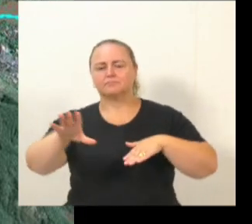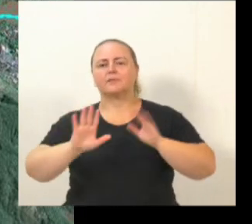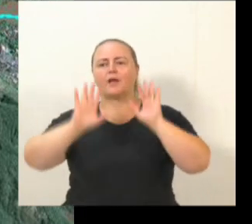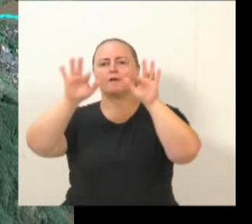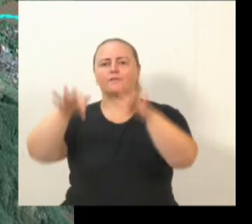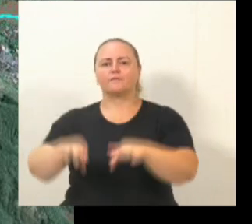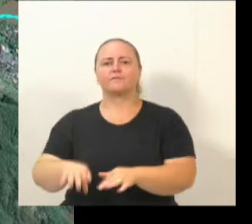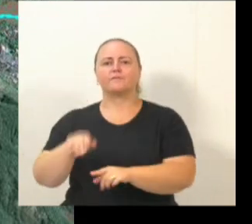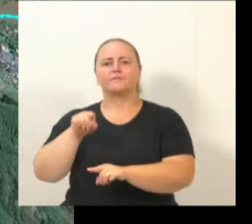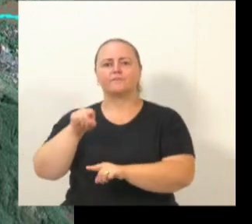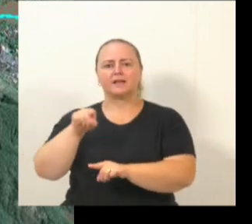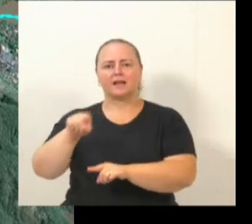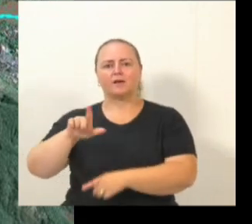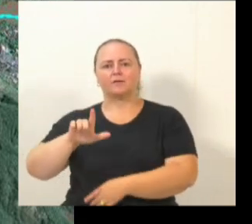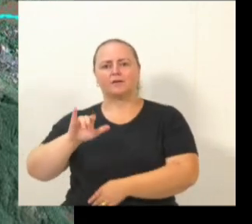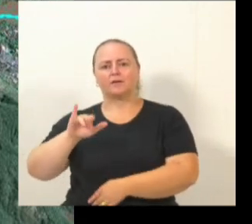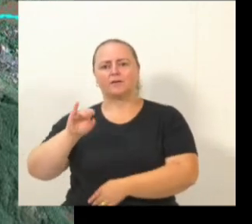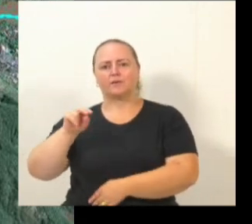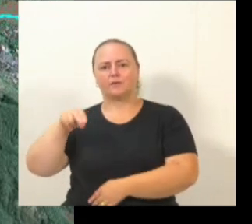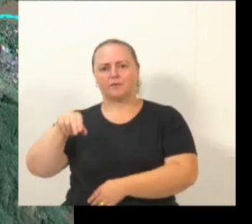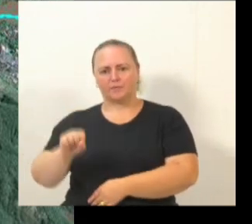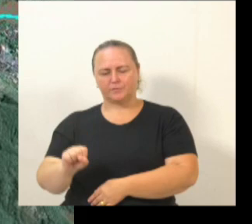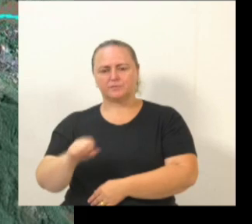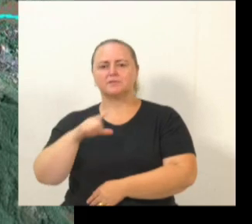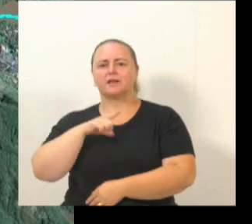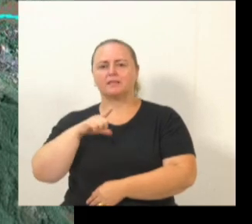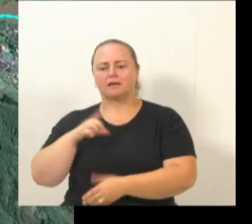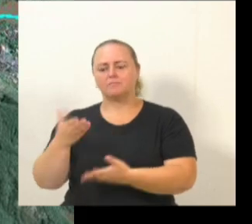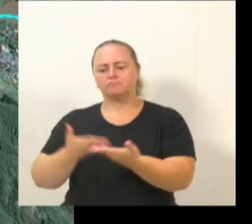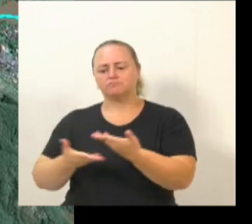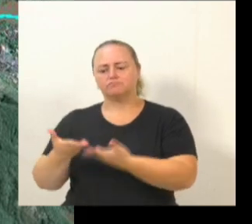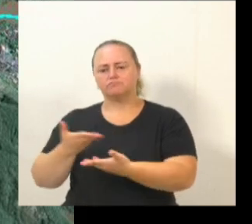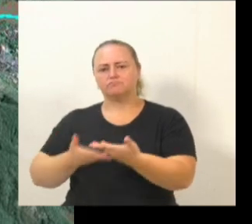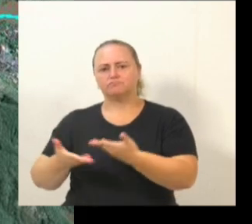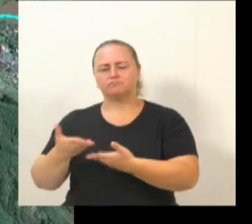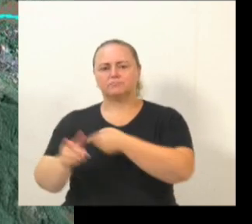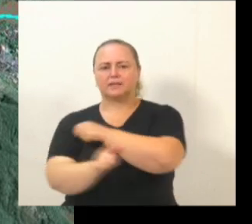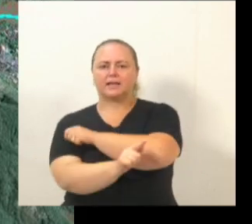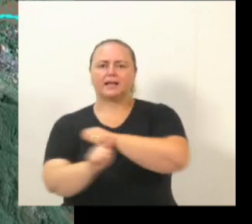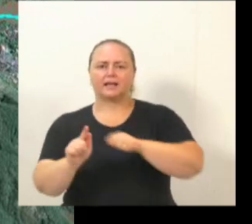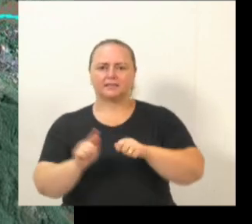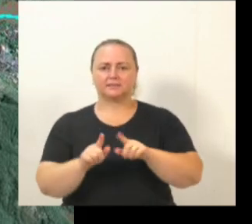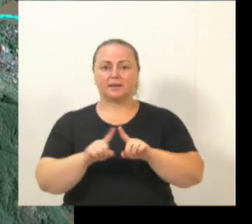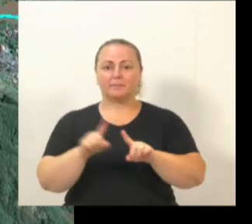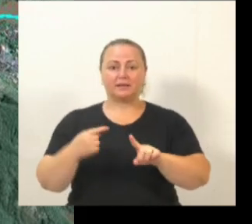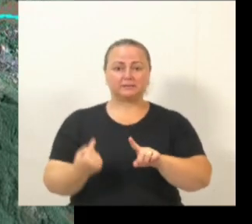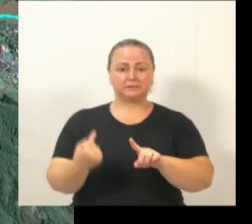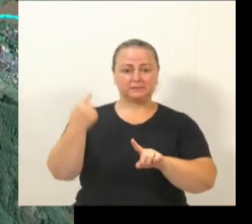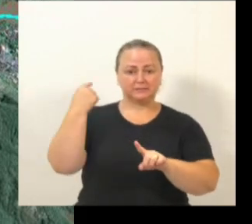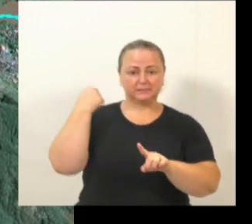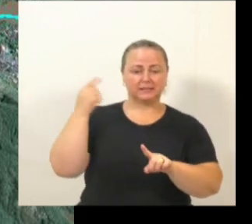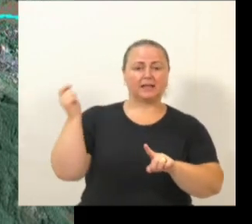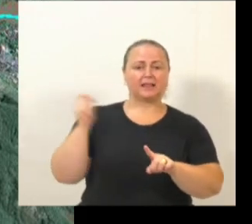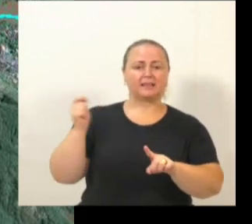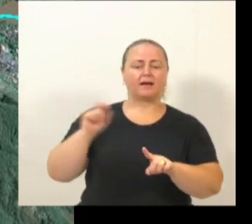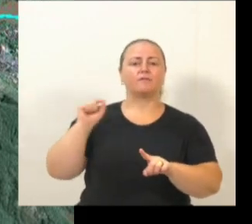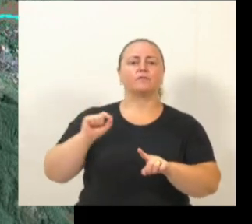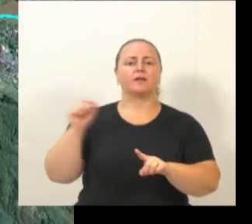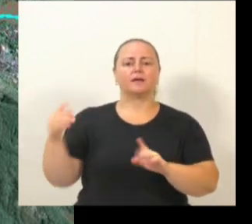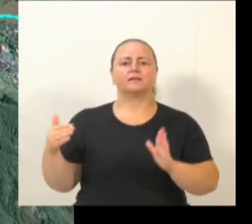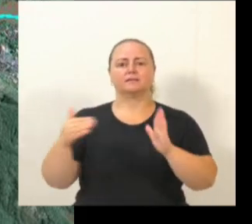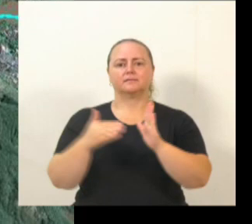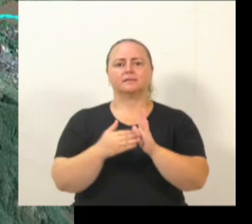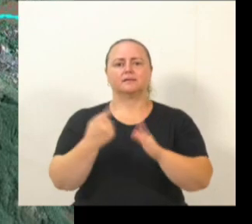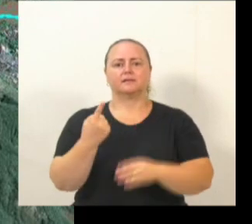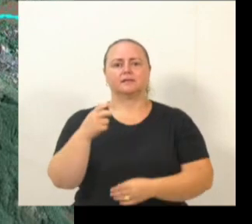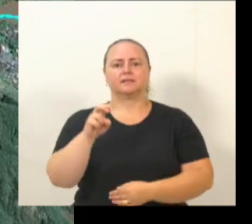Club, na estação de tratamento de esgoto Garcia, que naquela época estava capacitada para tratar até 15 mil, o esgoto